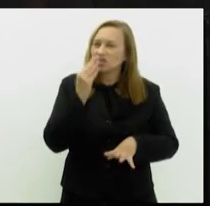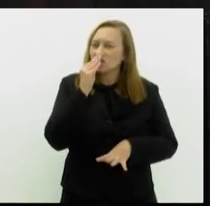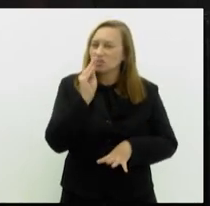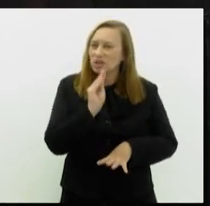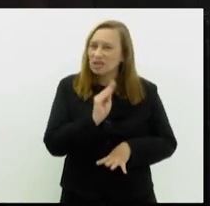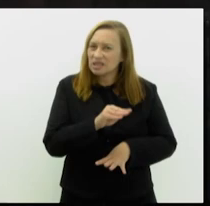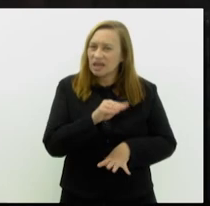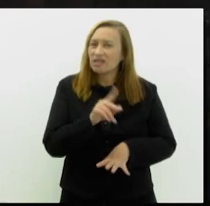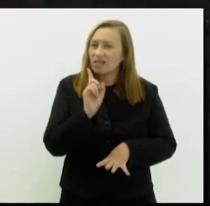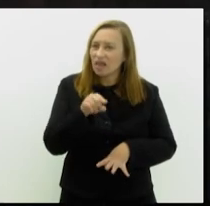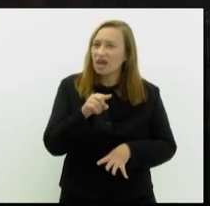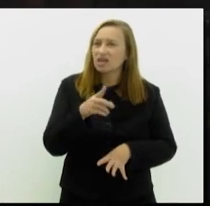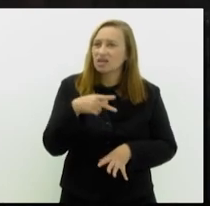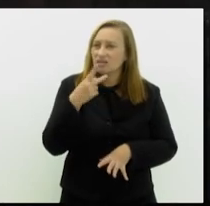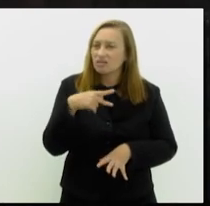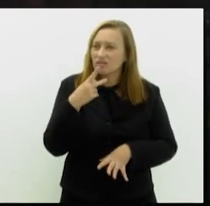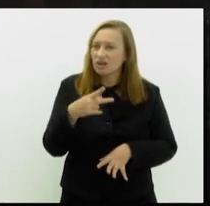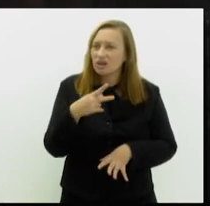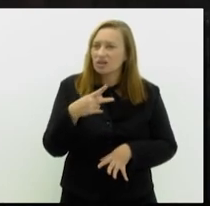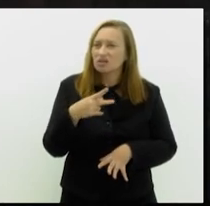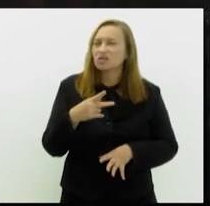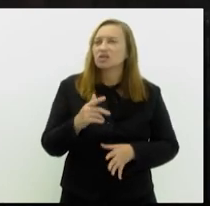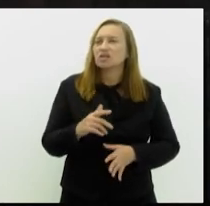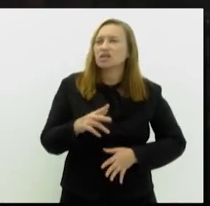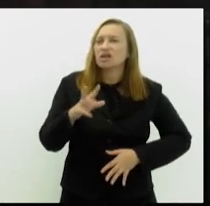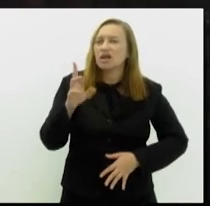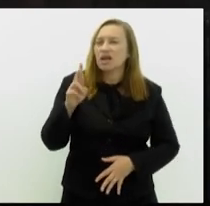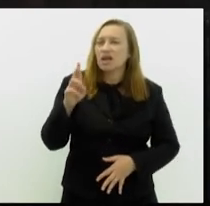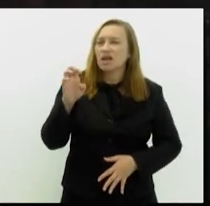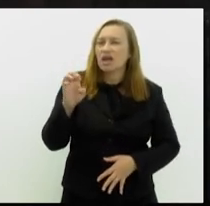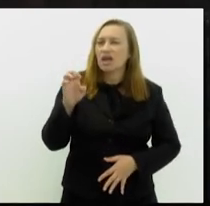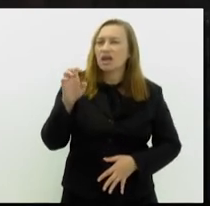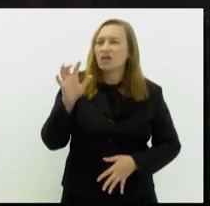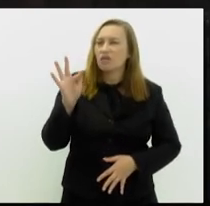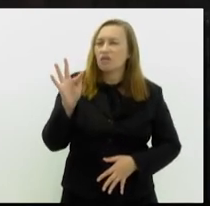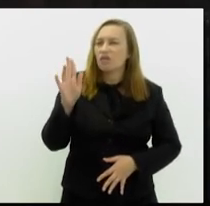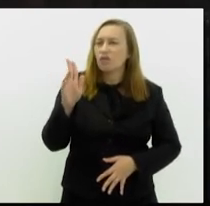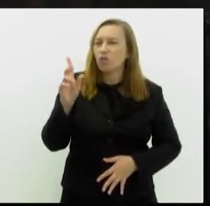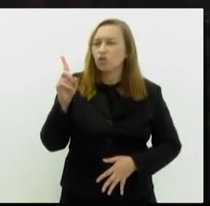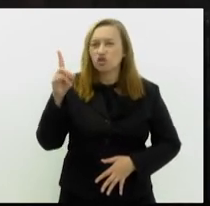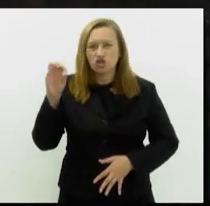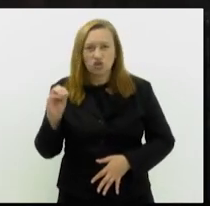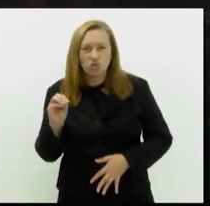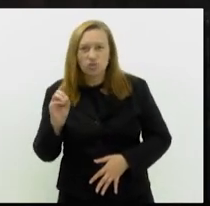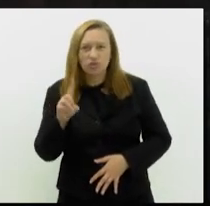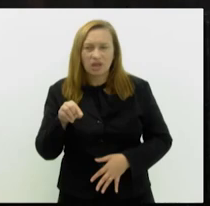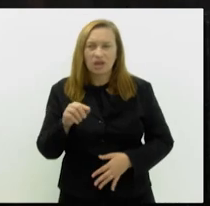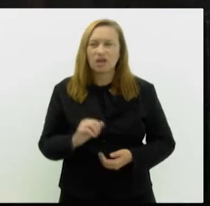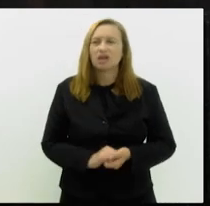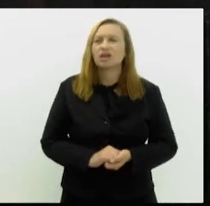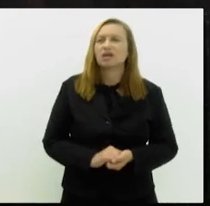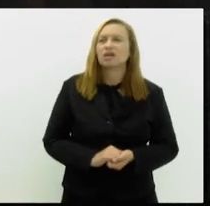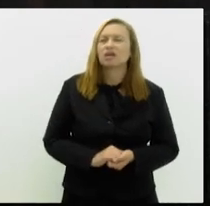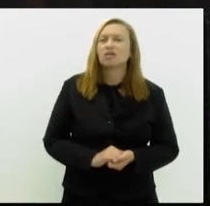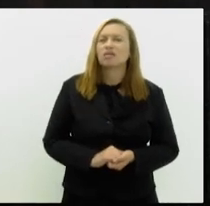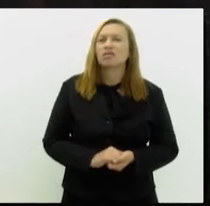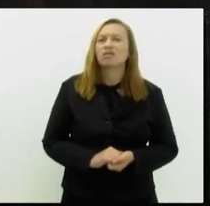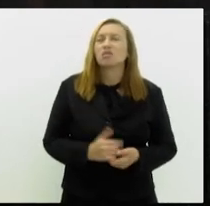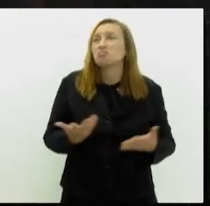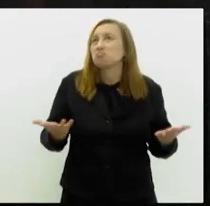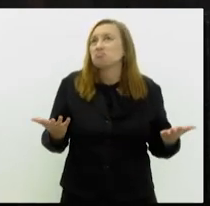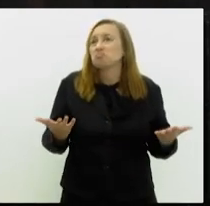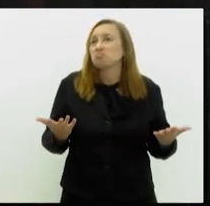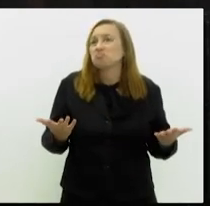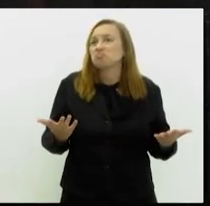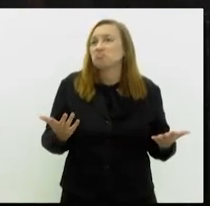desvalorizada, né? A gente fala dessa condição de refúgio, especialmente de refúgio e apátrida, mas também de imigração, como algo que